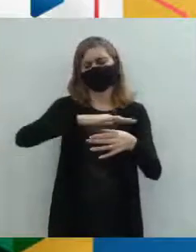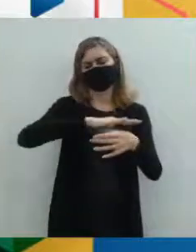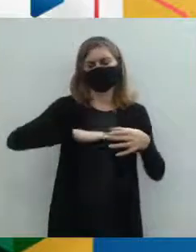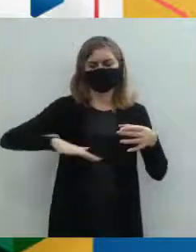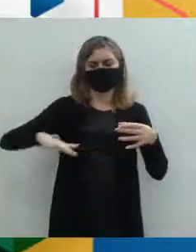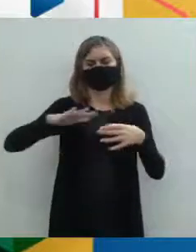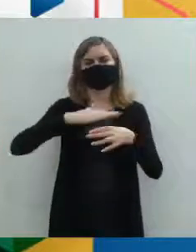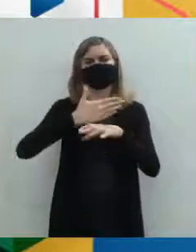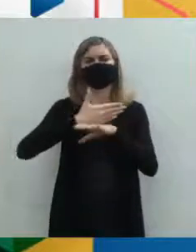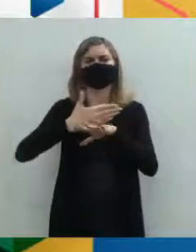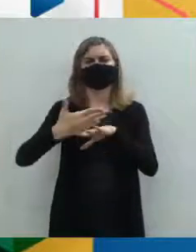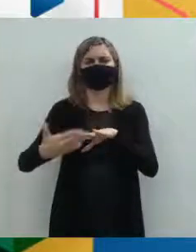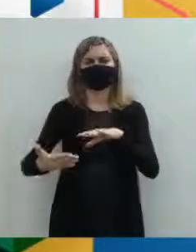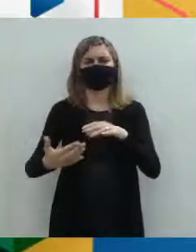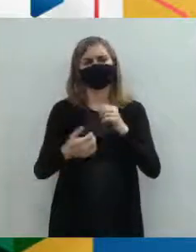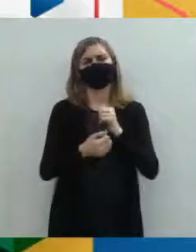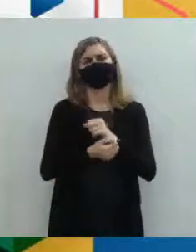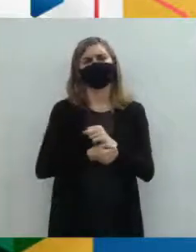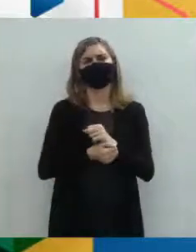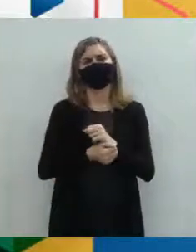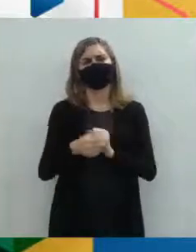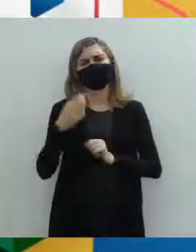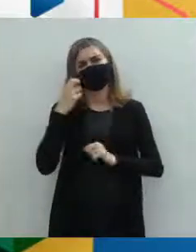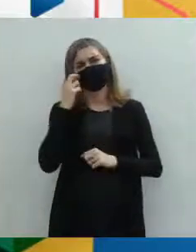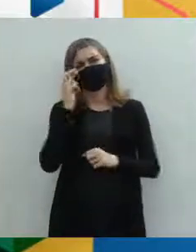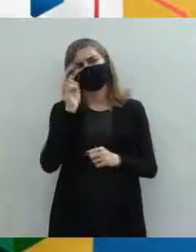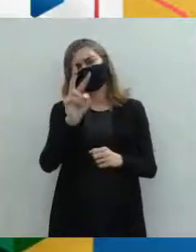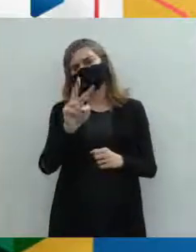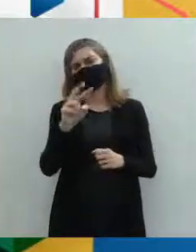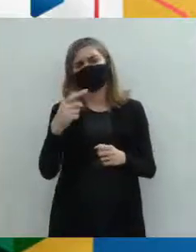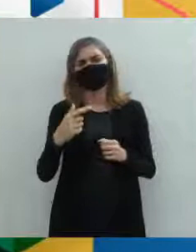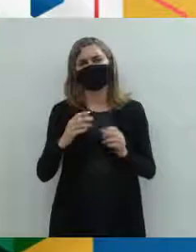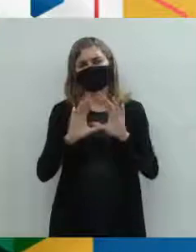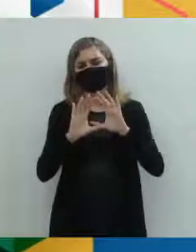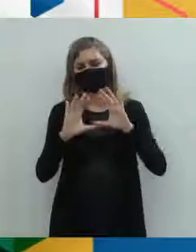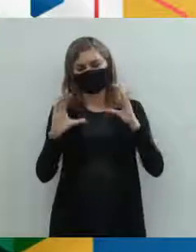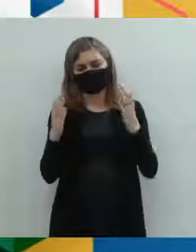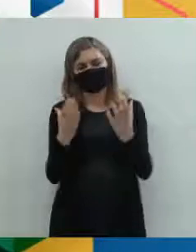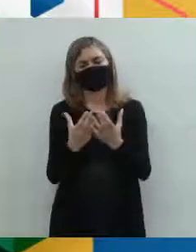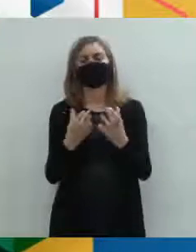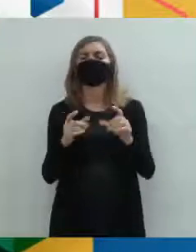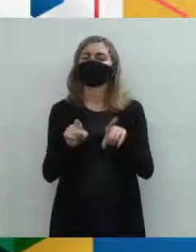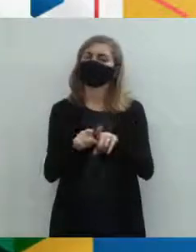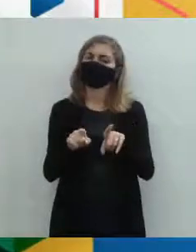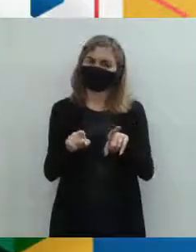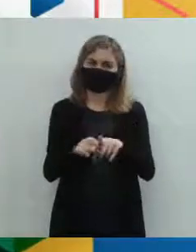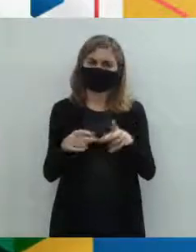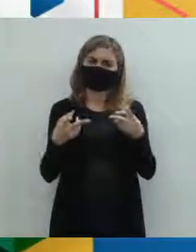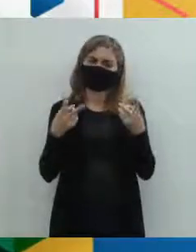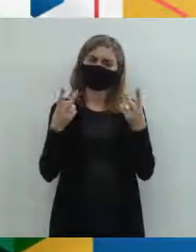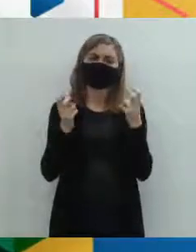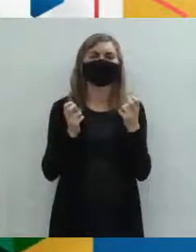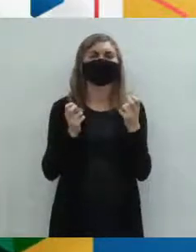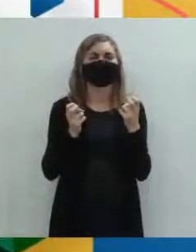bem esbranquecida e na frente do cilindro e na lateral você percebe também